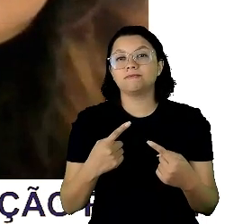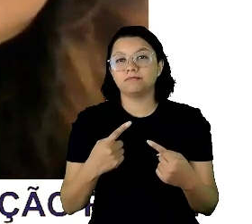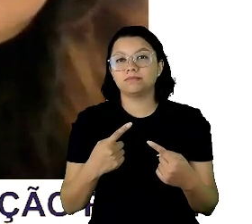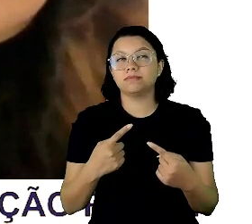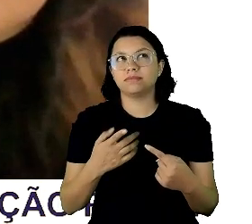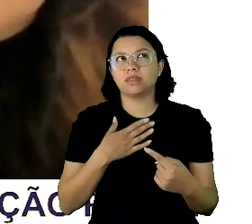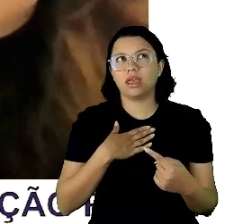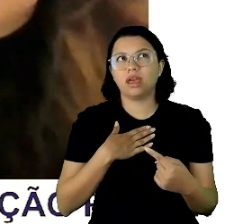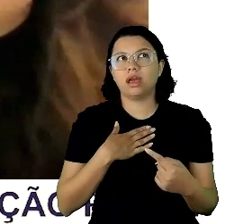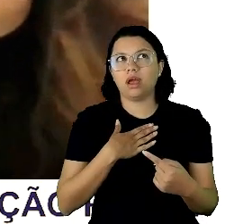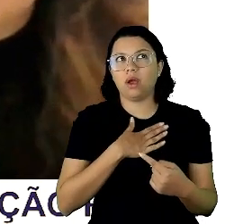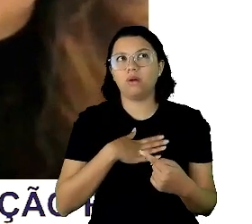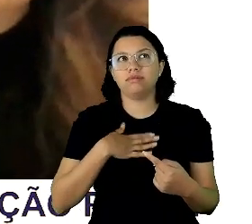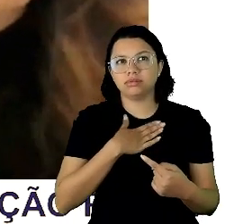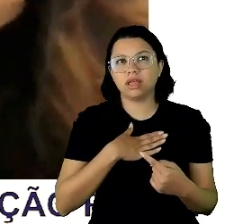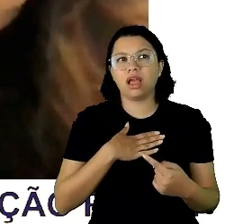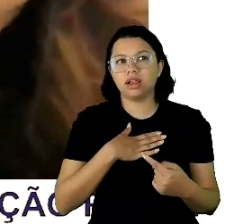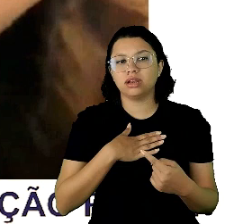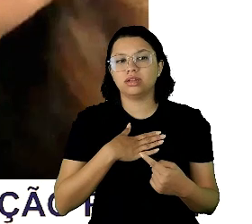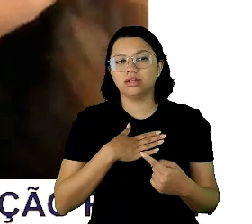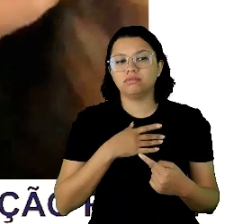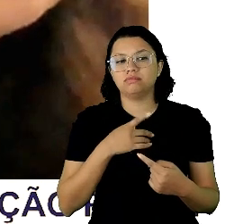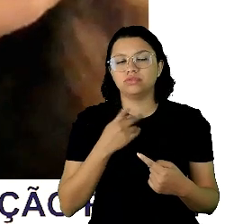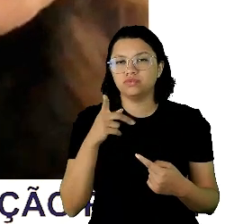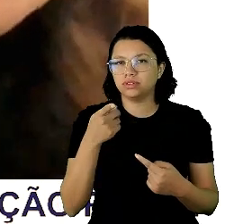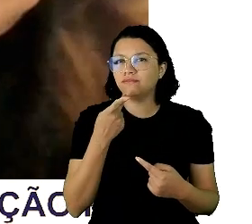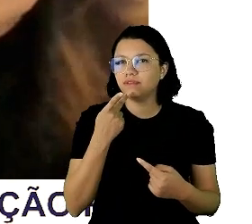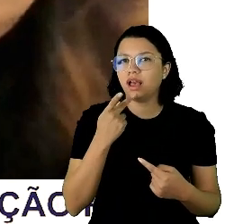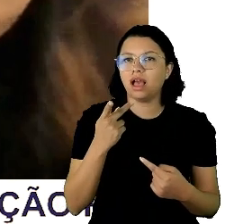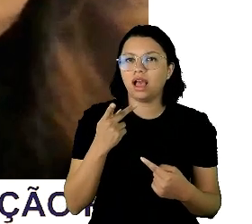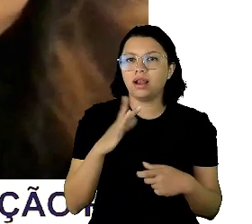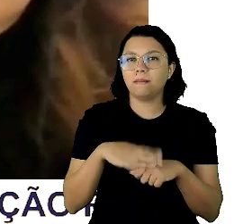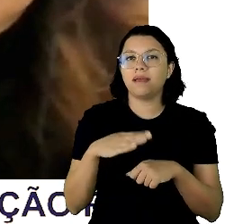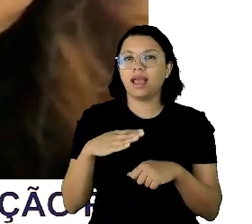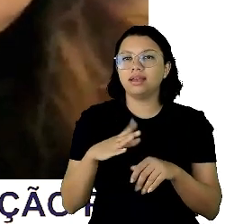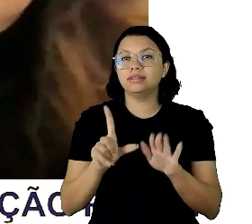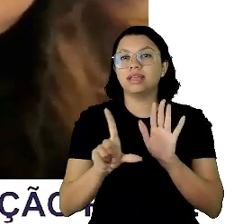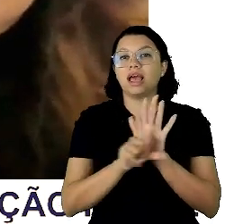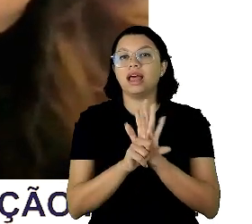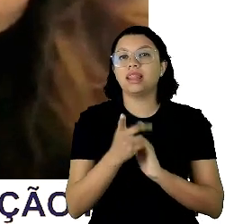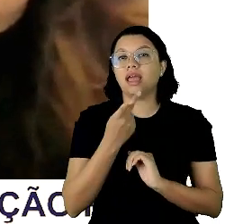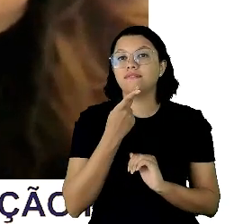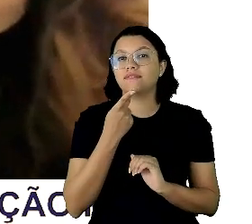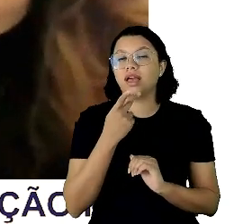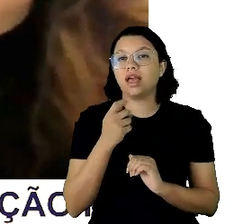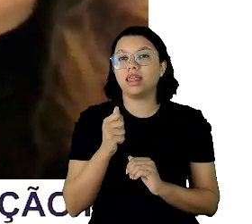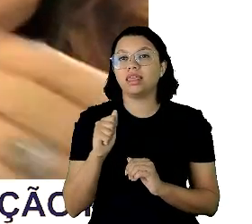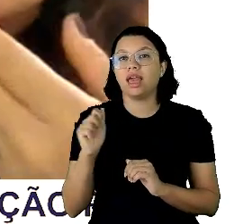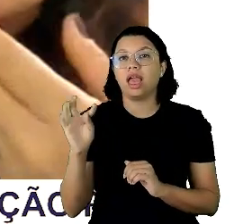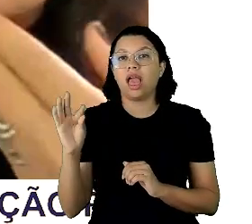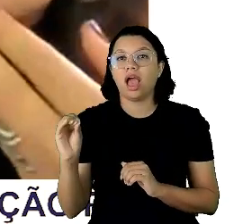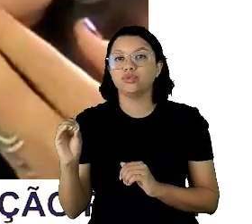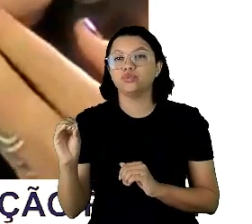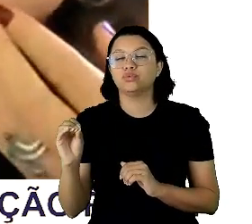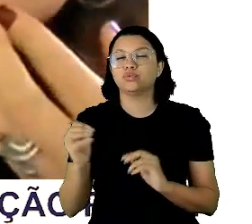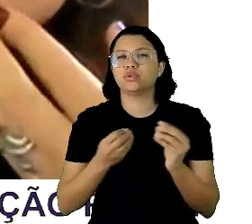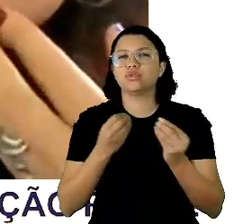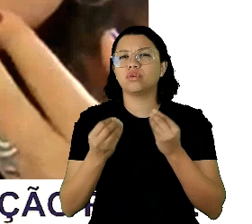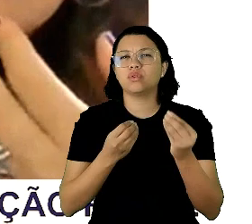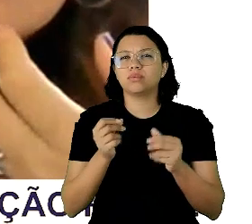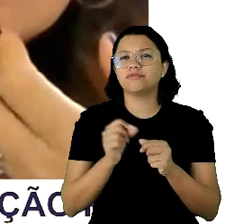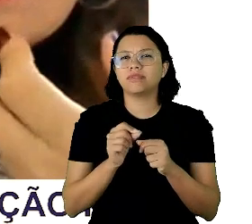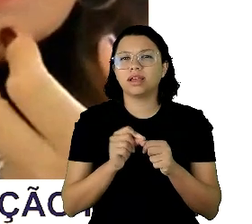se possível, que fosse abordada, né? A lei fala em ato, né? E como é que ficam